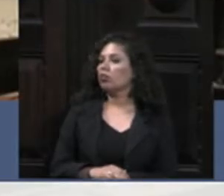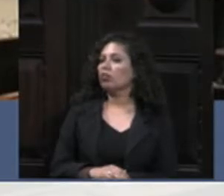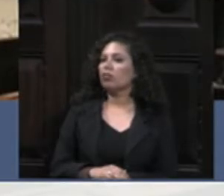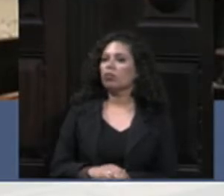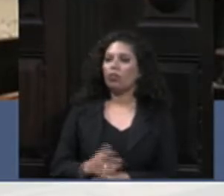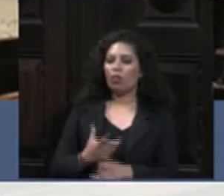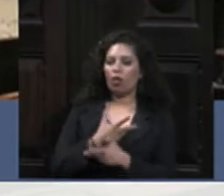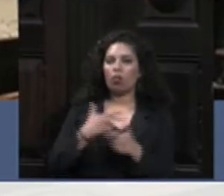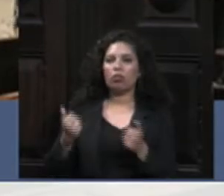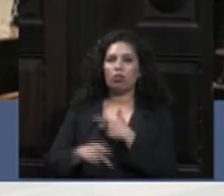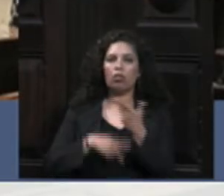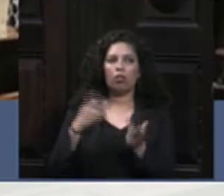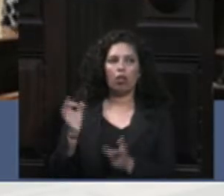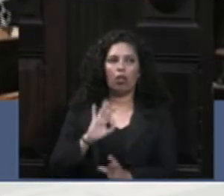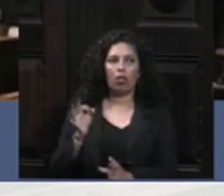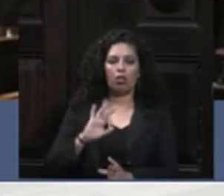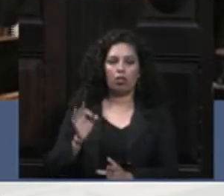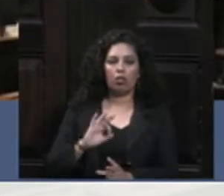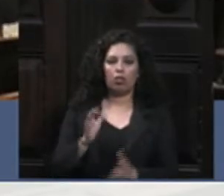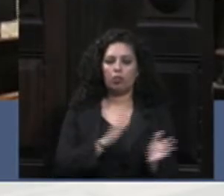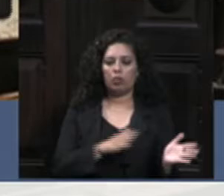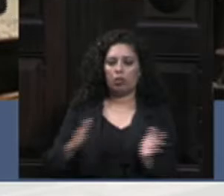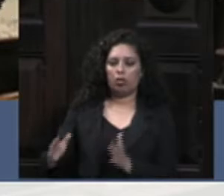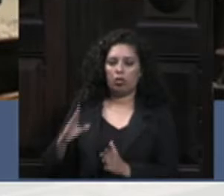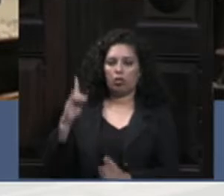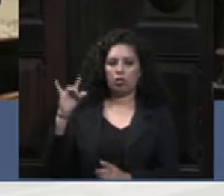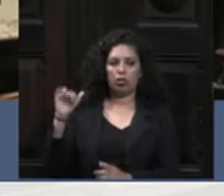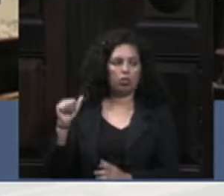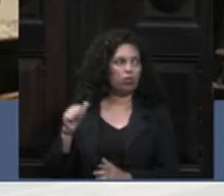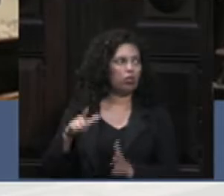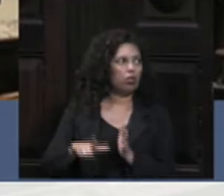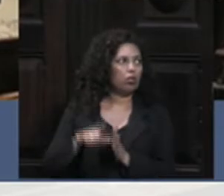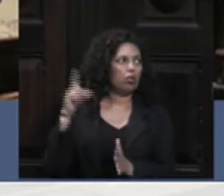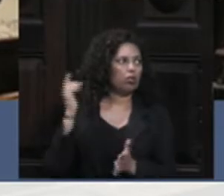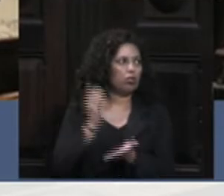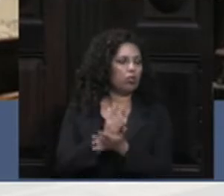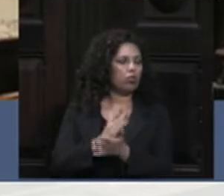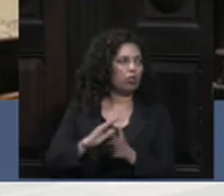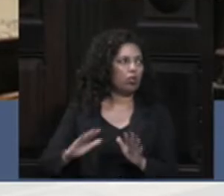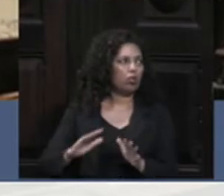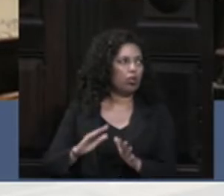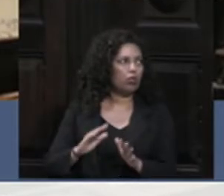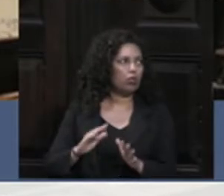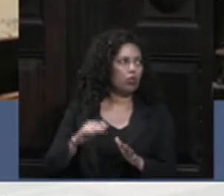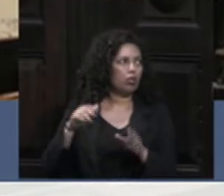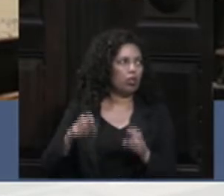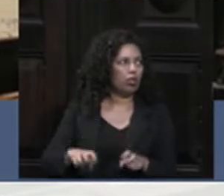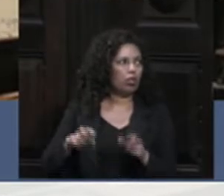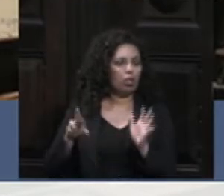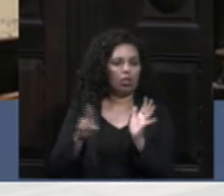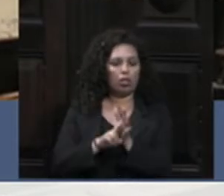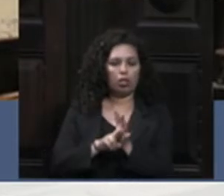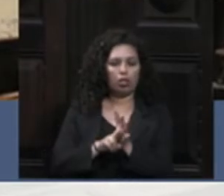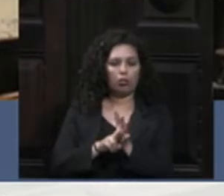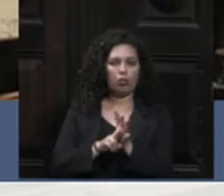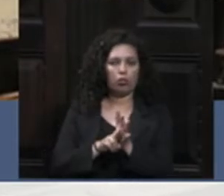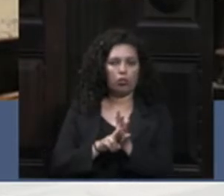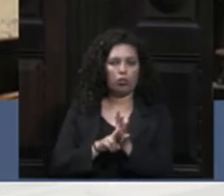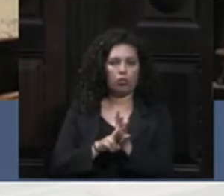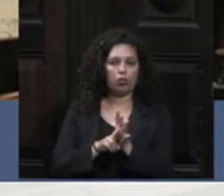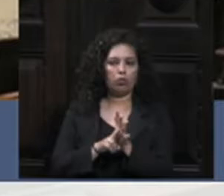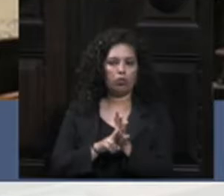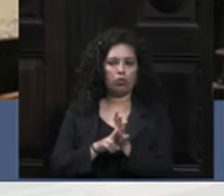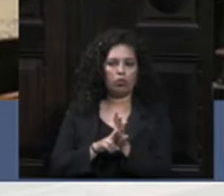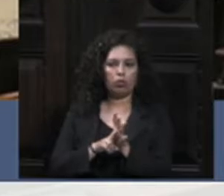Nada mais havendo a tratar na ordem do dia, presidência, antes de encerrar os trabalhos, há sobre a mesa requerimento. Requer